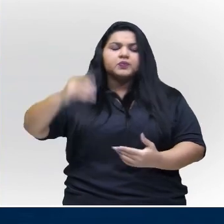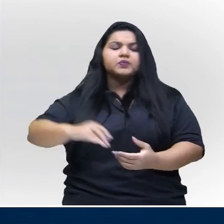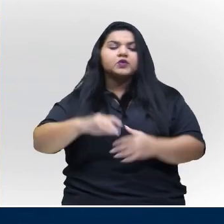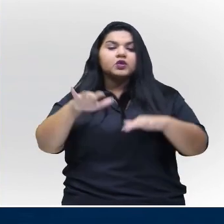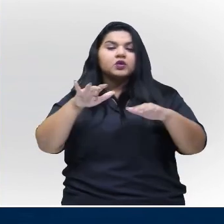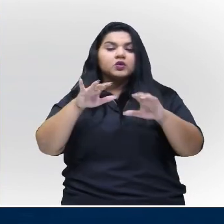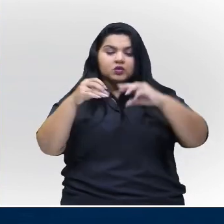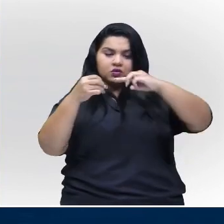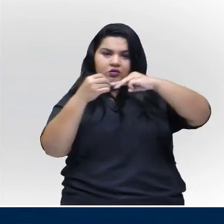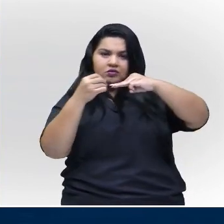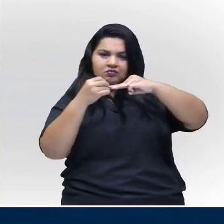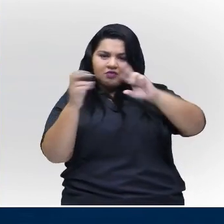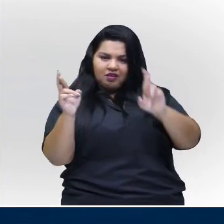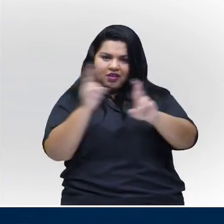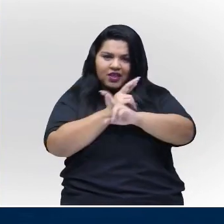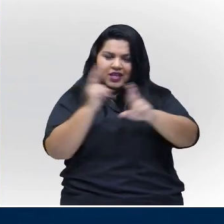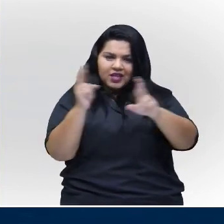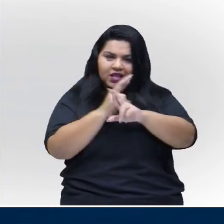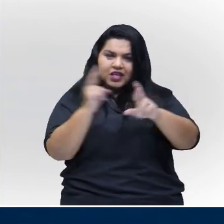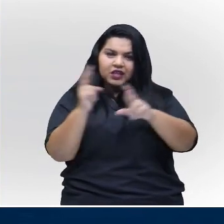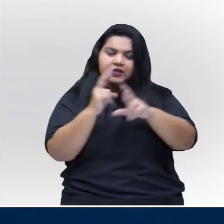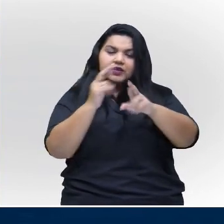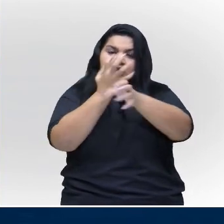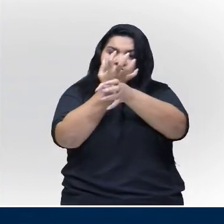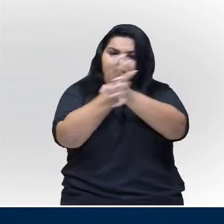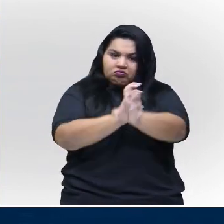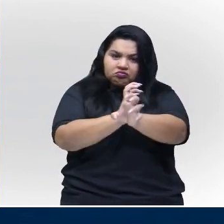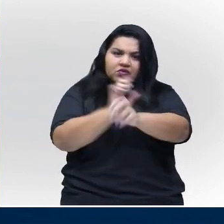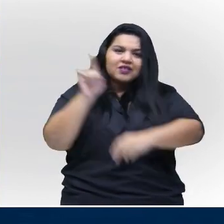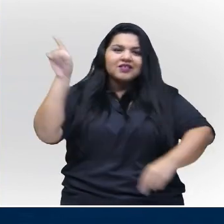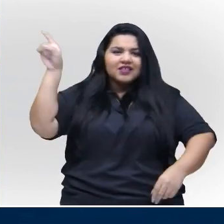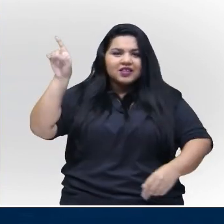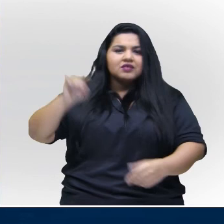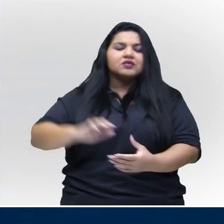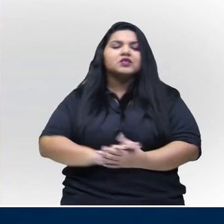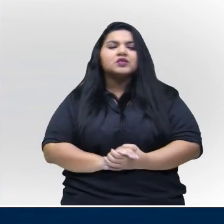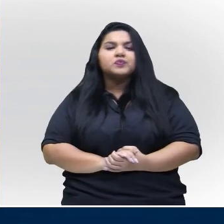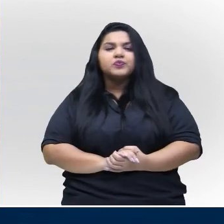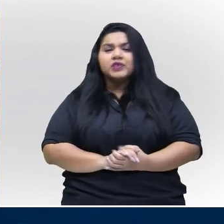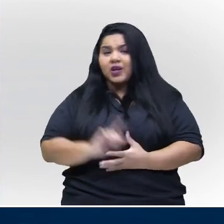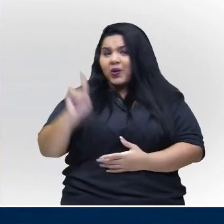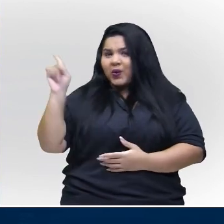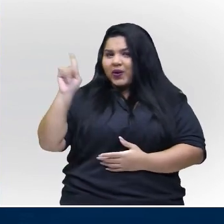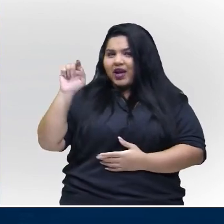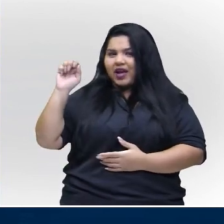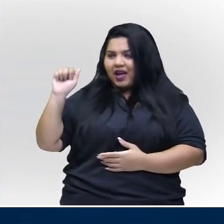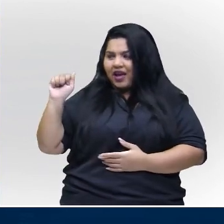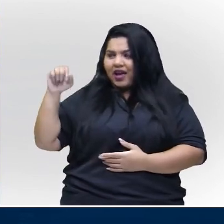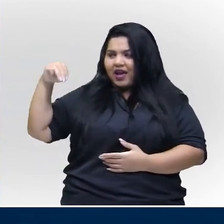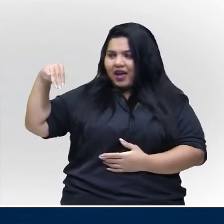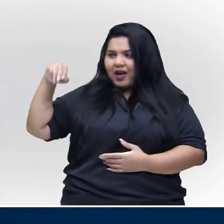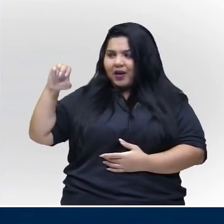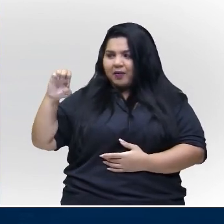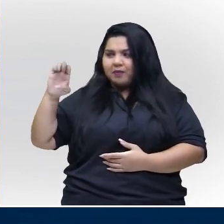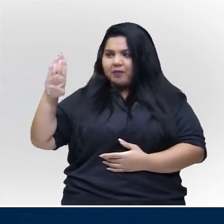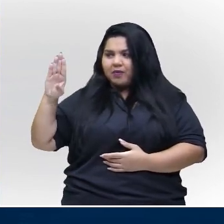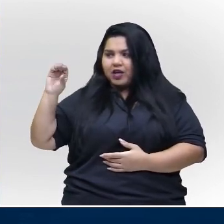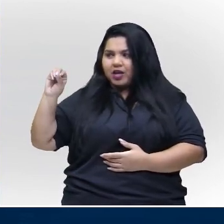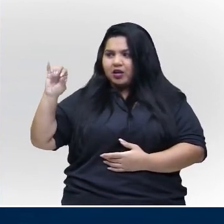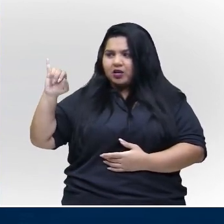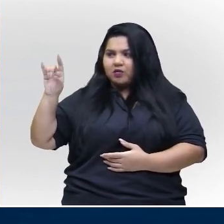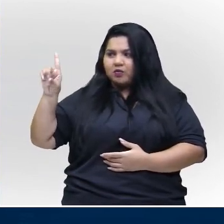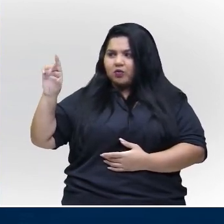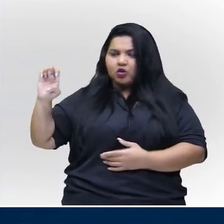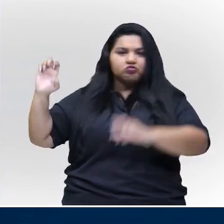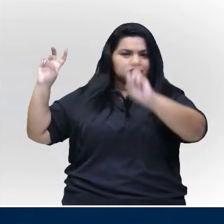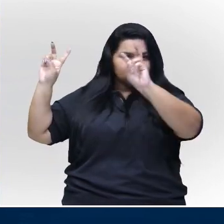está relacionado também com o citoesqueleto, que é justamente o movimento ameboide, né, que também é